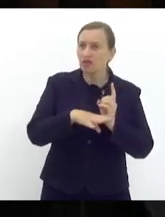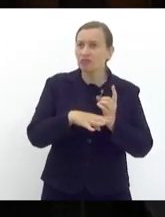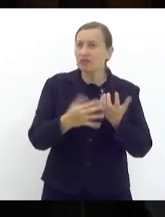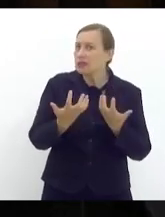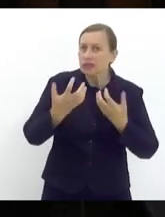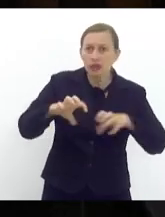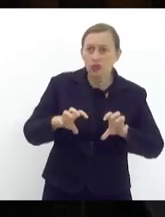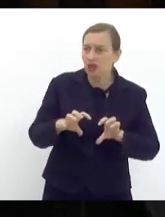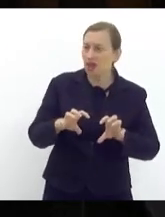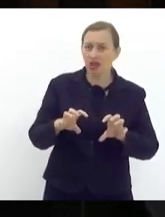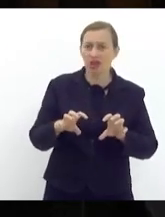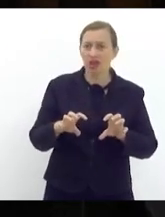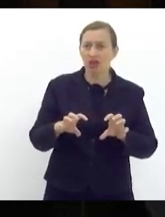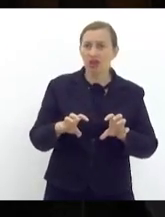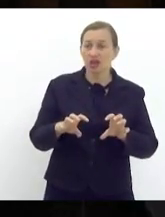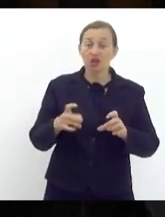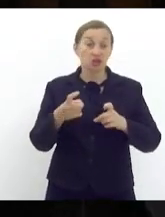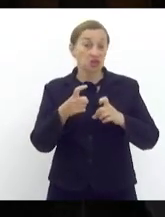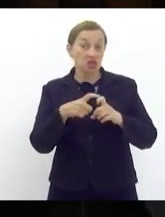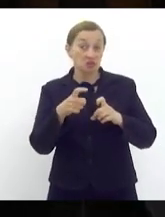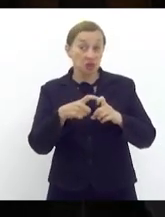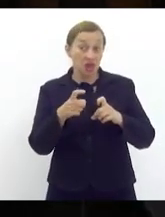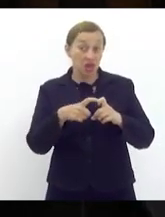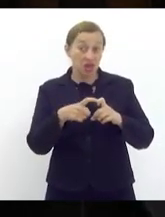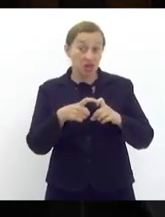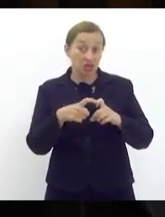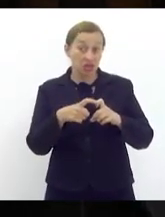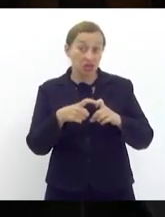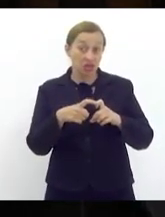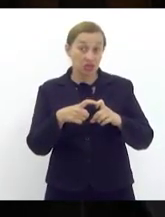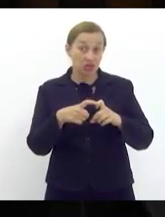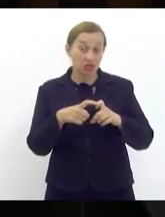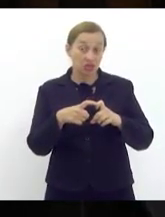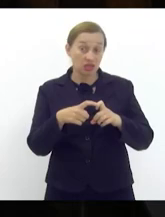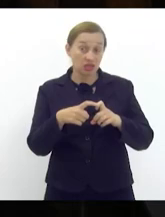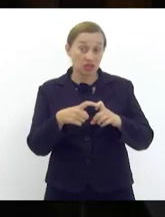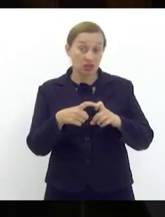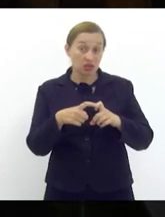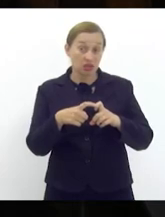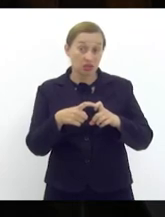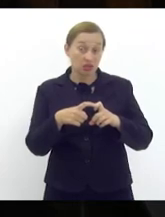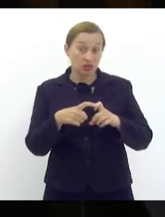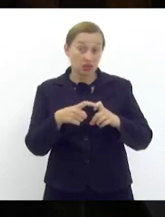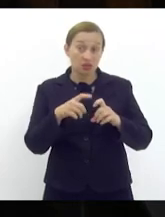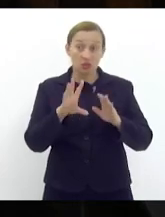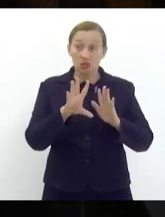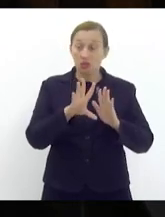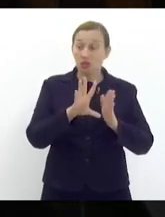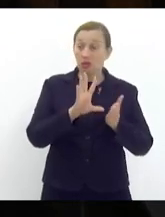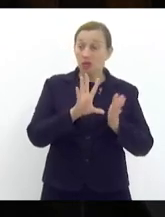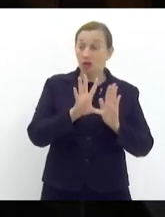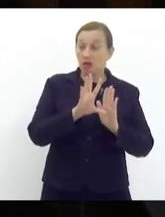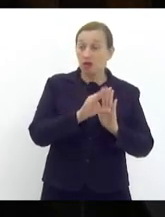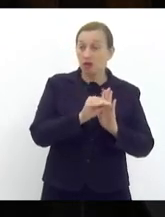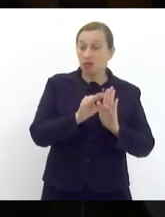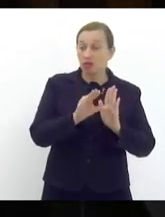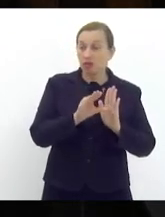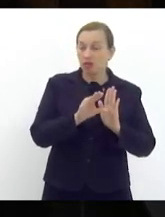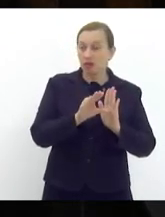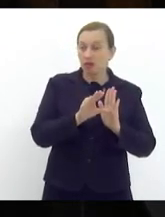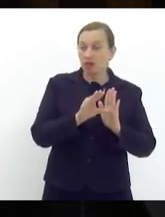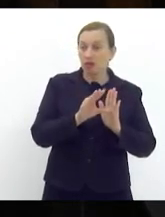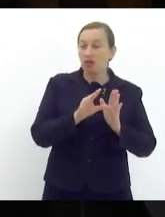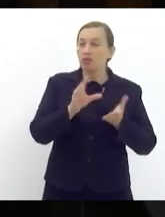não quer mais que os médicos sejam pautados pelo Conselho Nacional